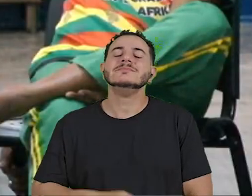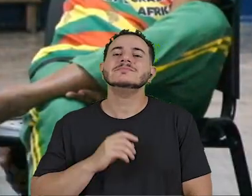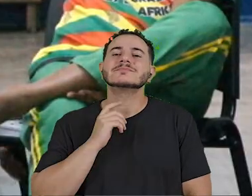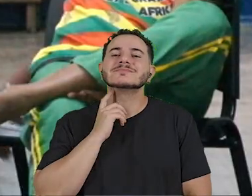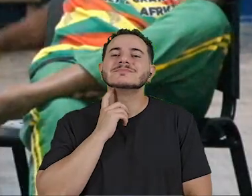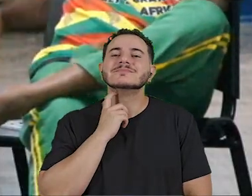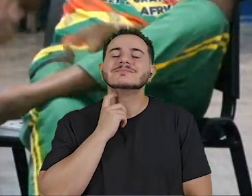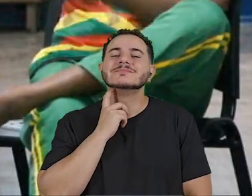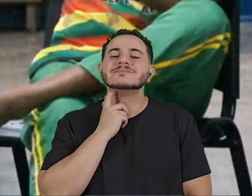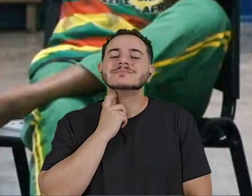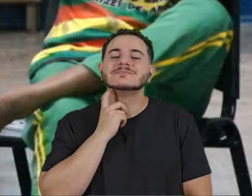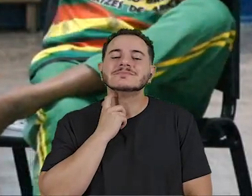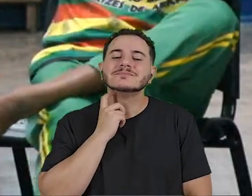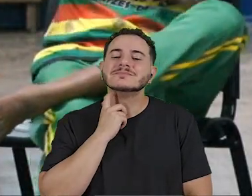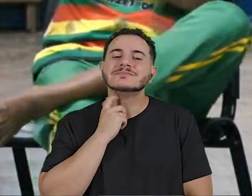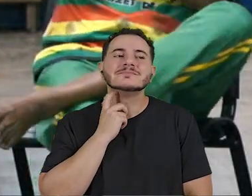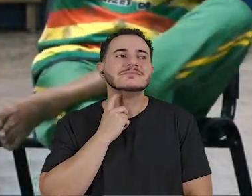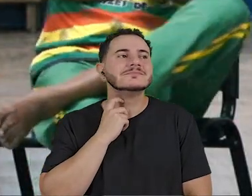Silêncio total.